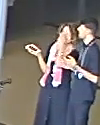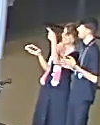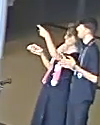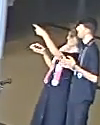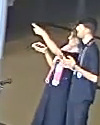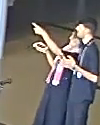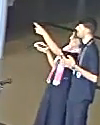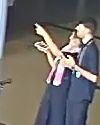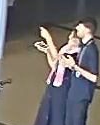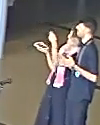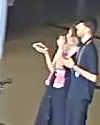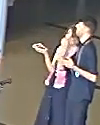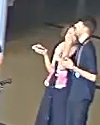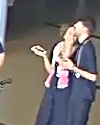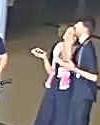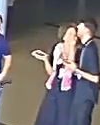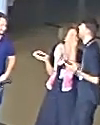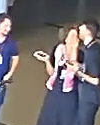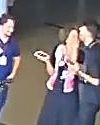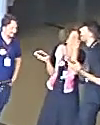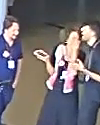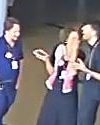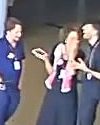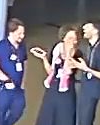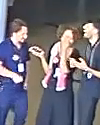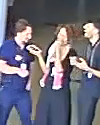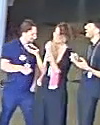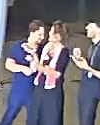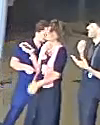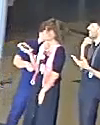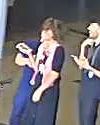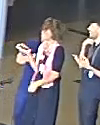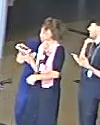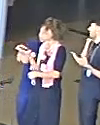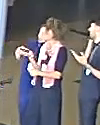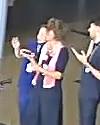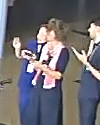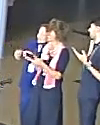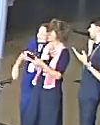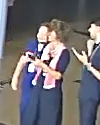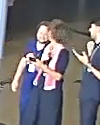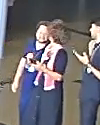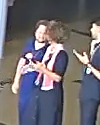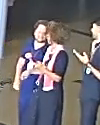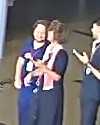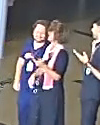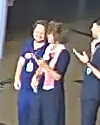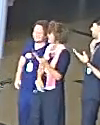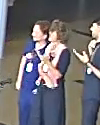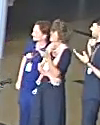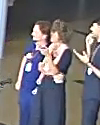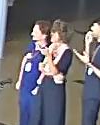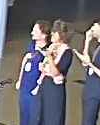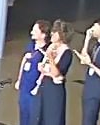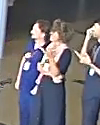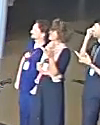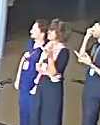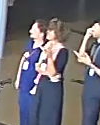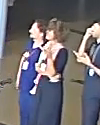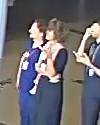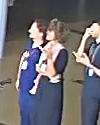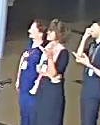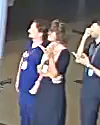que tá no de algumas pessoas aqui ele é usado indevidamente é uma propaganda enganosa lá no